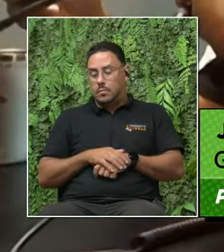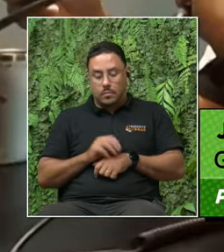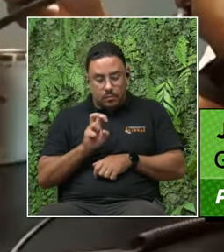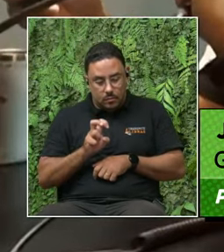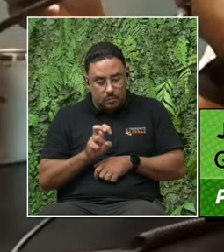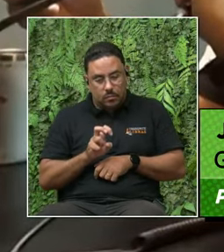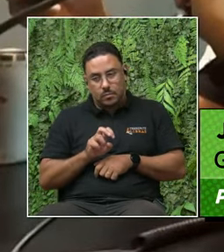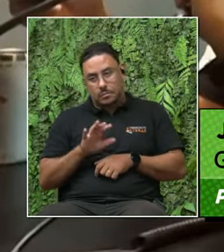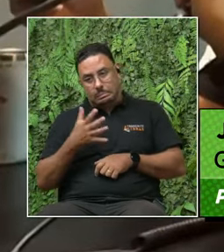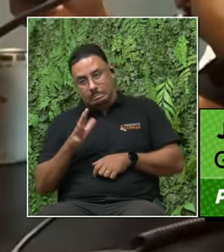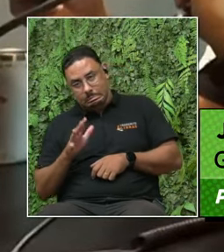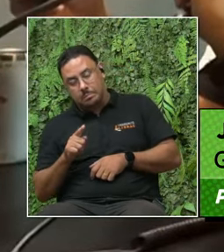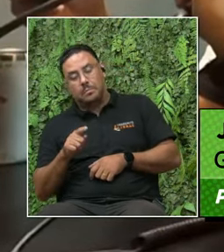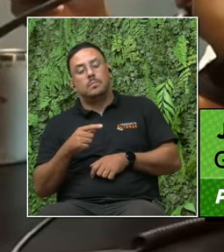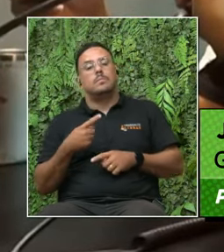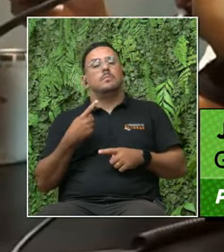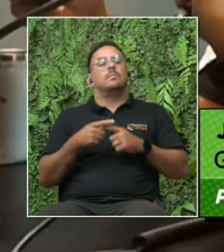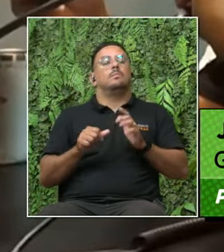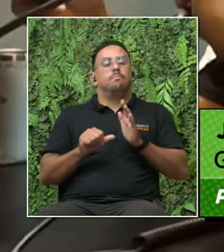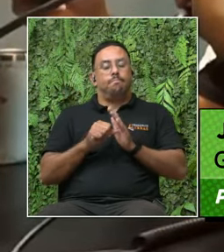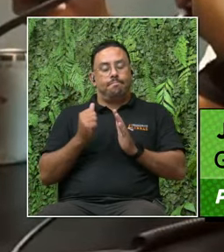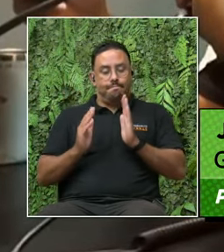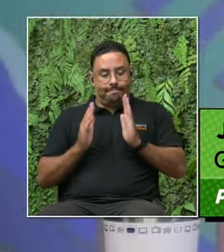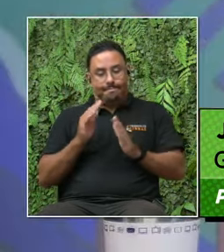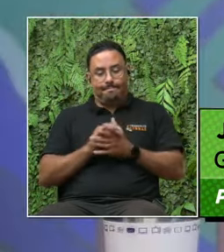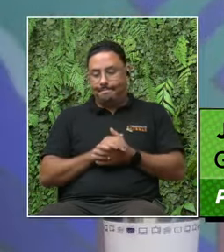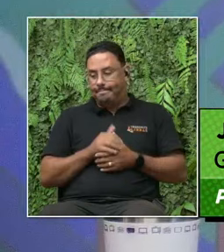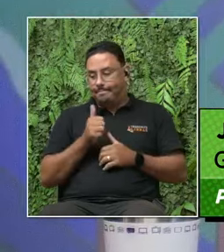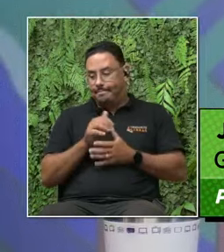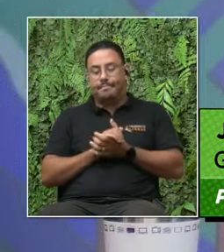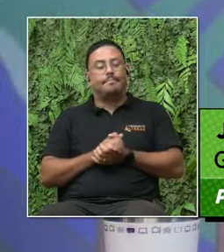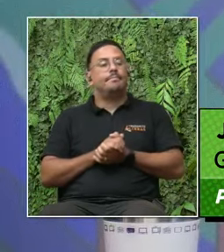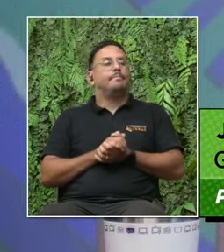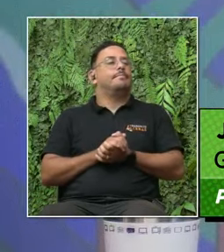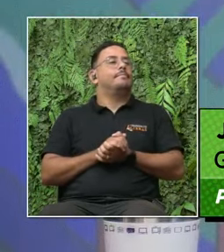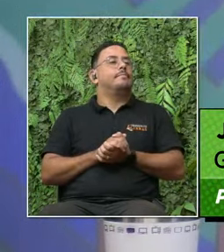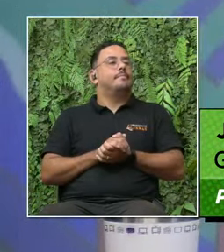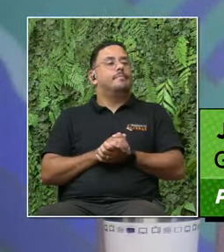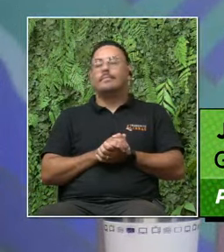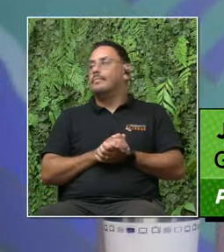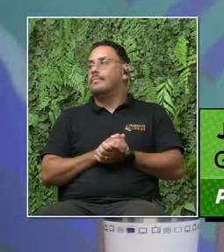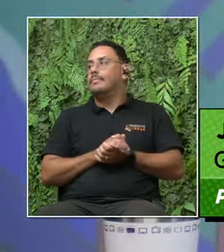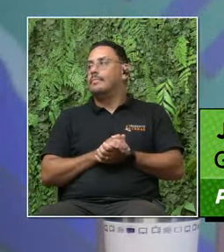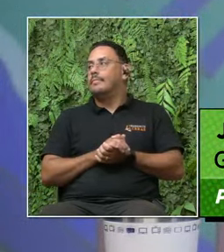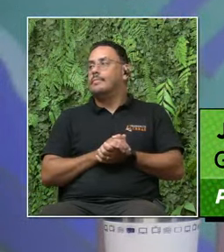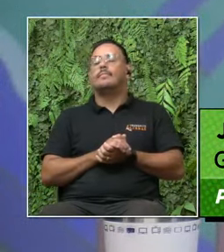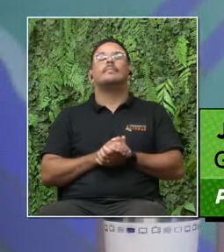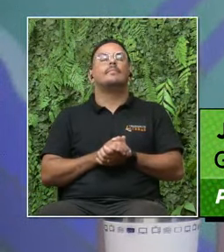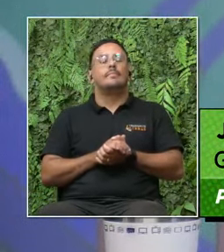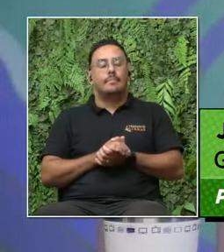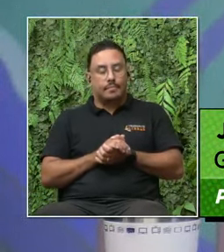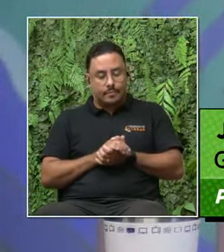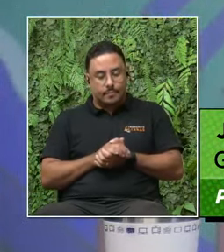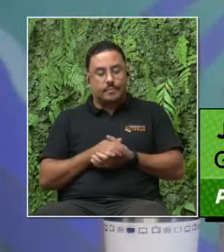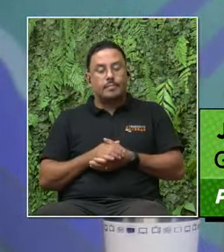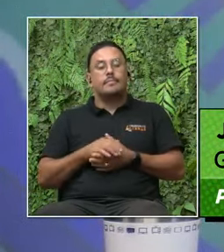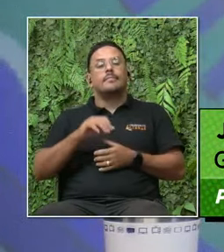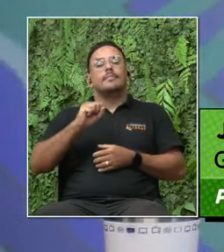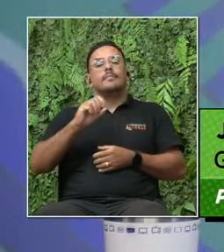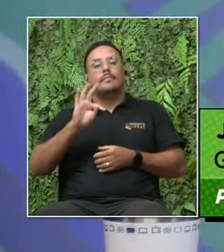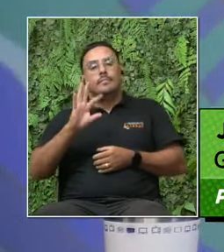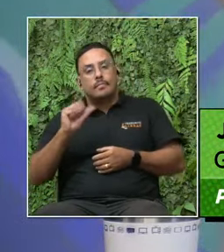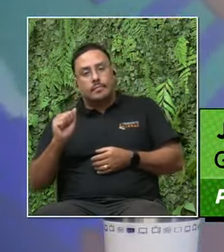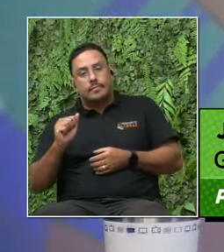cinco por aí viu que Nossa o primeiro tempo dele foi sofrível e eu chamei ele de Saraiva né mas tá tudo bem e Otávio